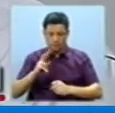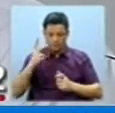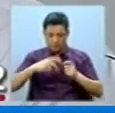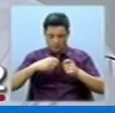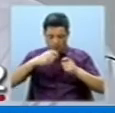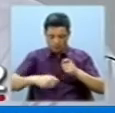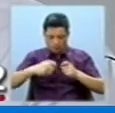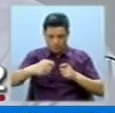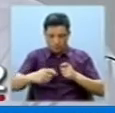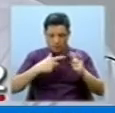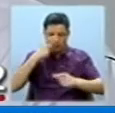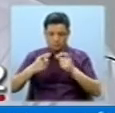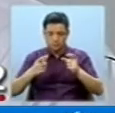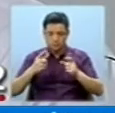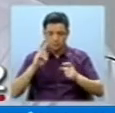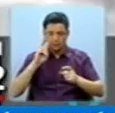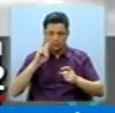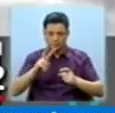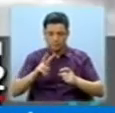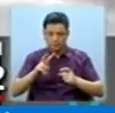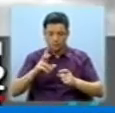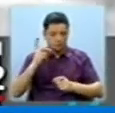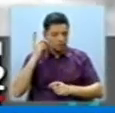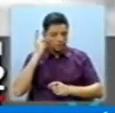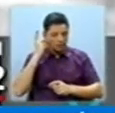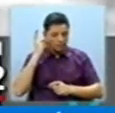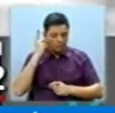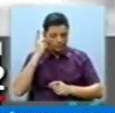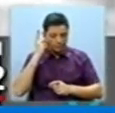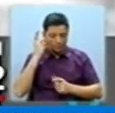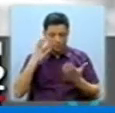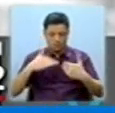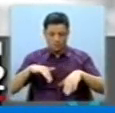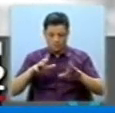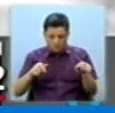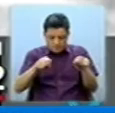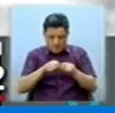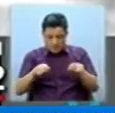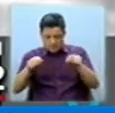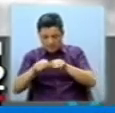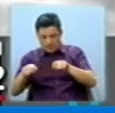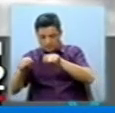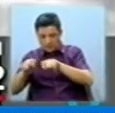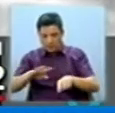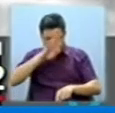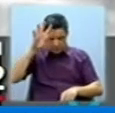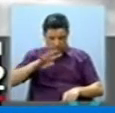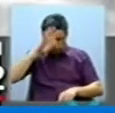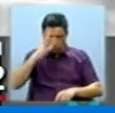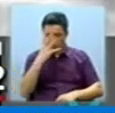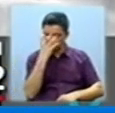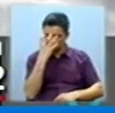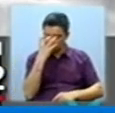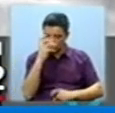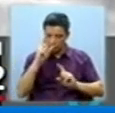feitos em que as pessoas não estão a olhar para a estrada, estão a olhar para o telemóvel. Para se ter uma ideia, somados os momentos de distração e sono, um dos